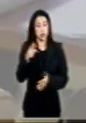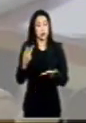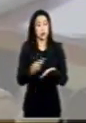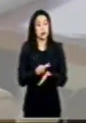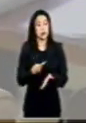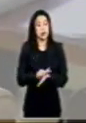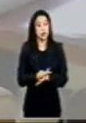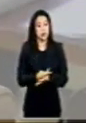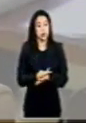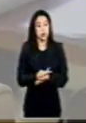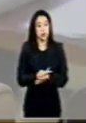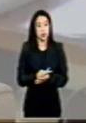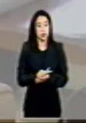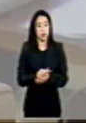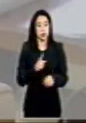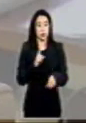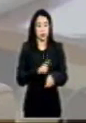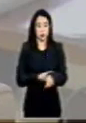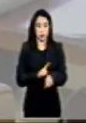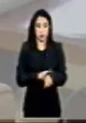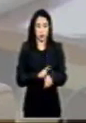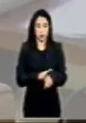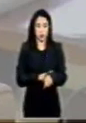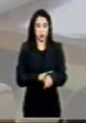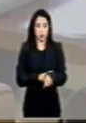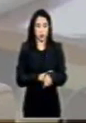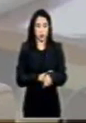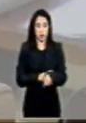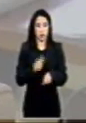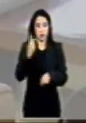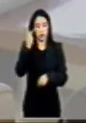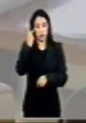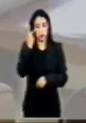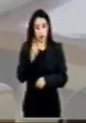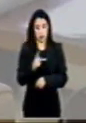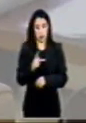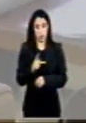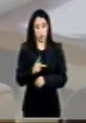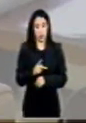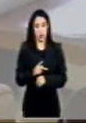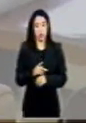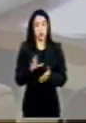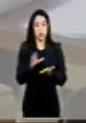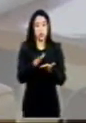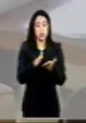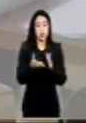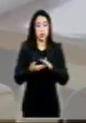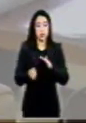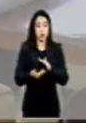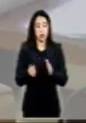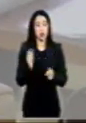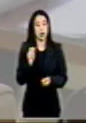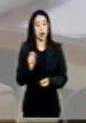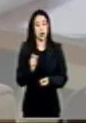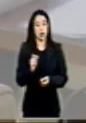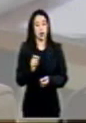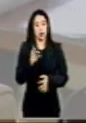apuração, circunstância relevante para aferir eventual usurpação da competência do